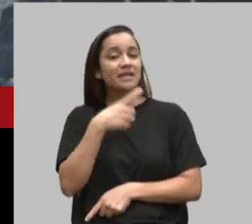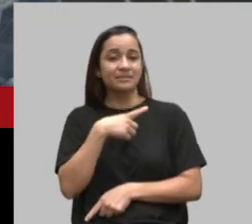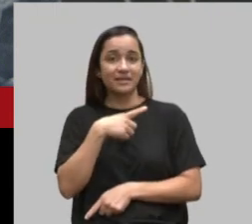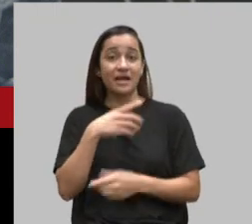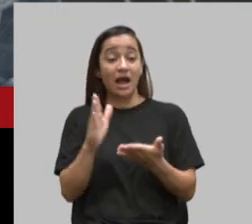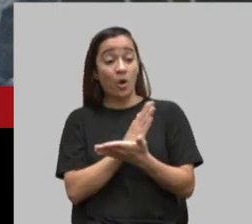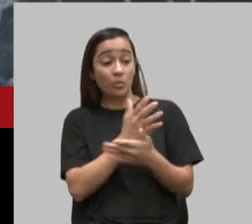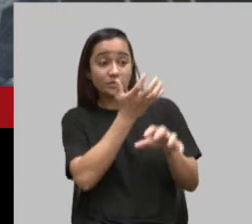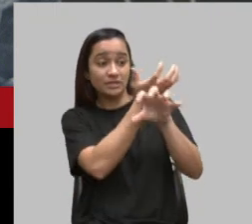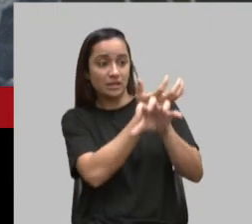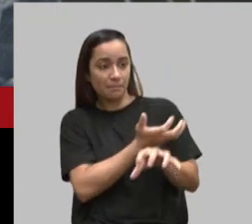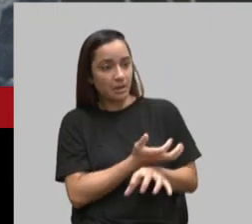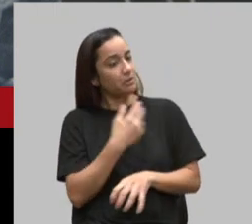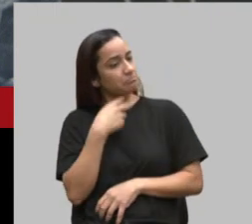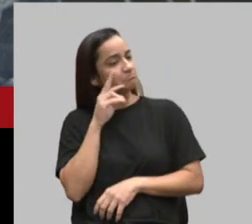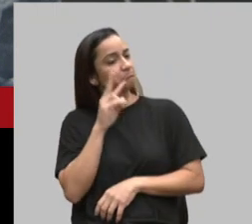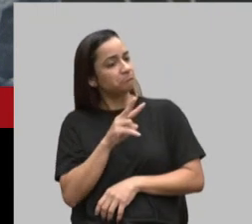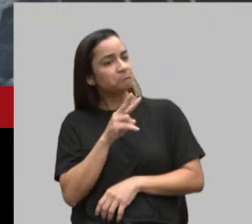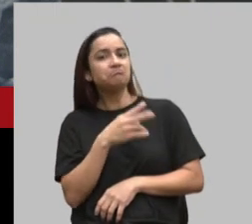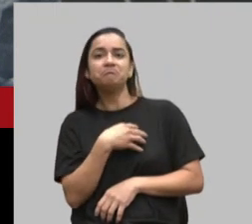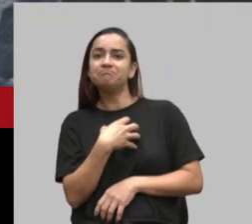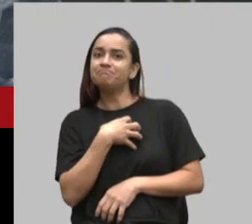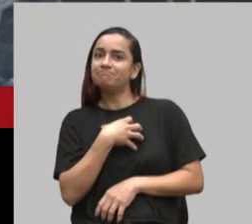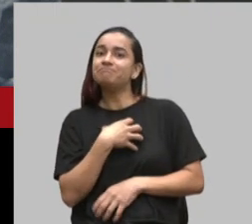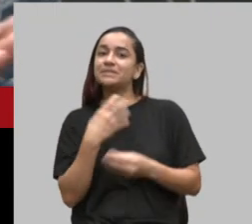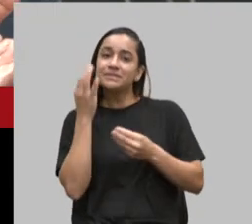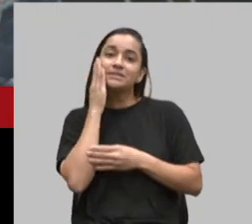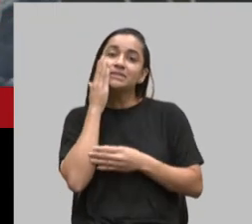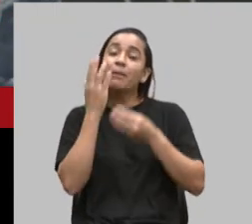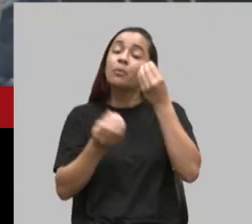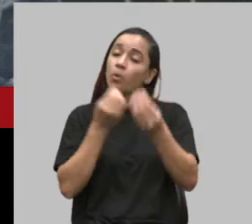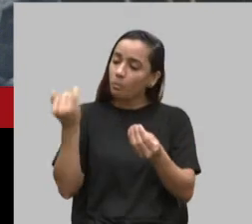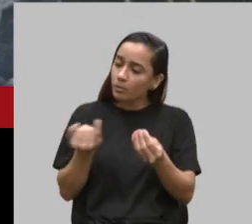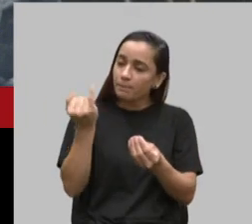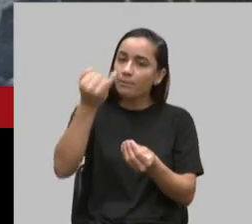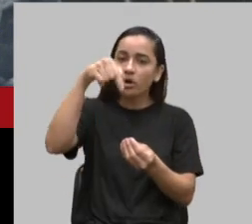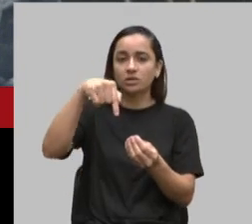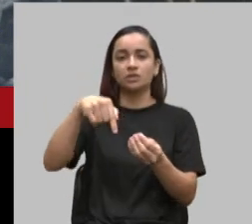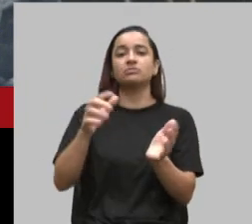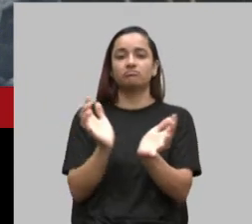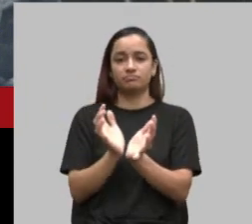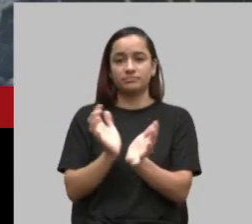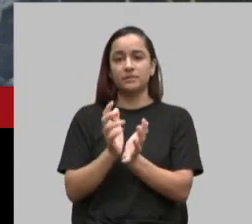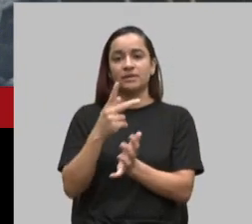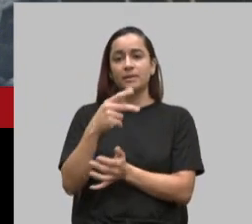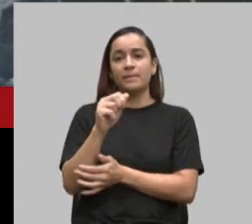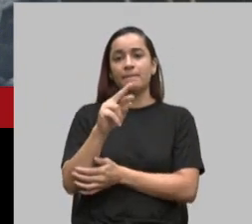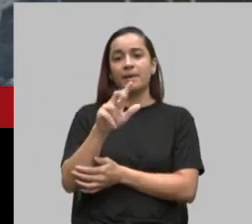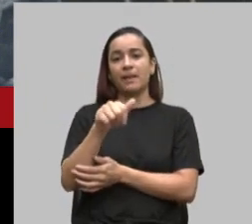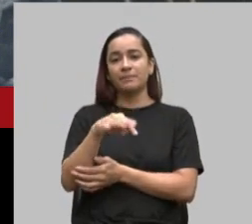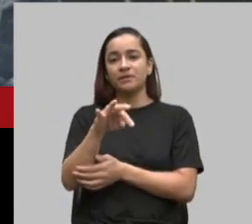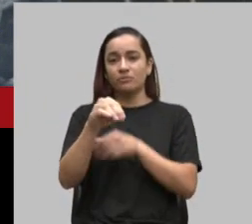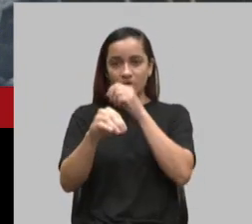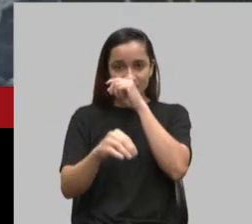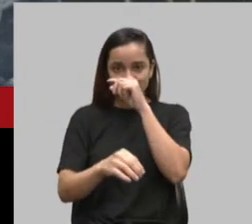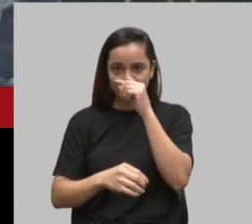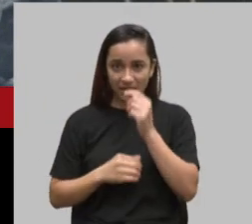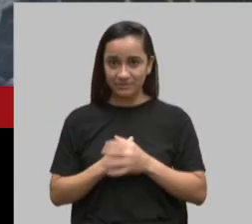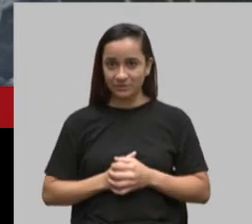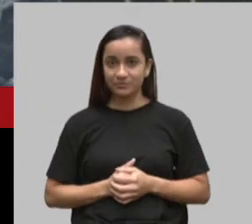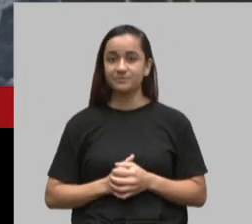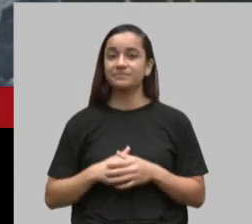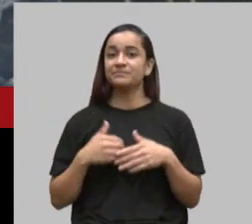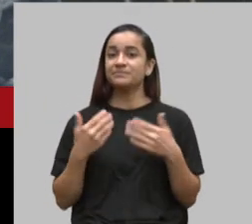sentido então a gente sabe da importância que é o paramento os temas T sido muito sugestivo e tá ficando difícil arrumar temas